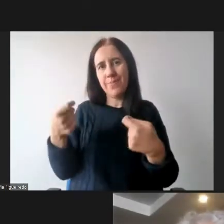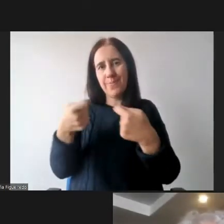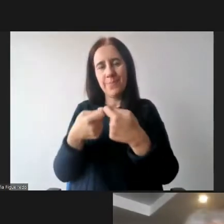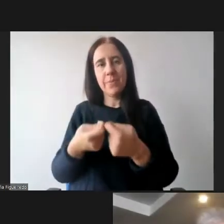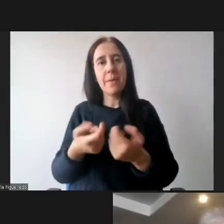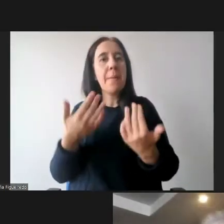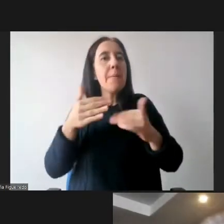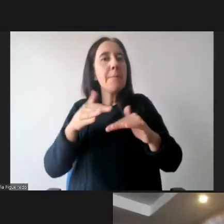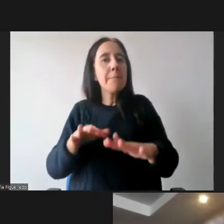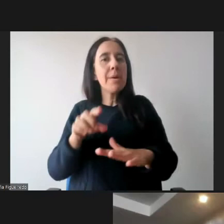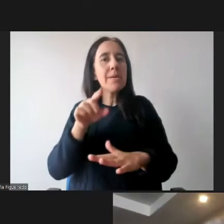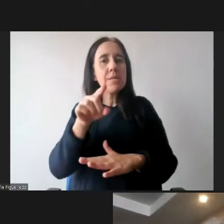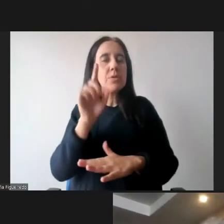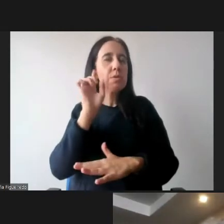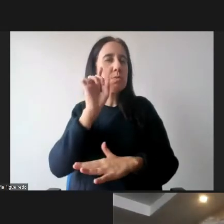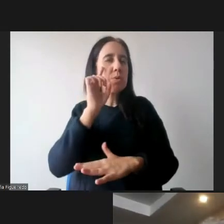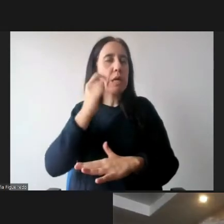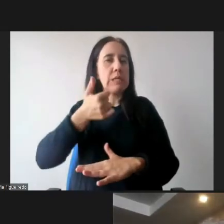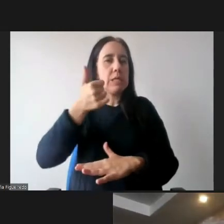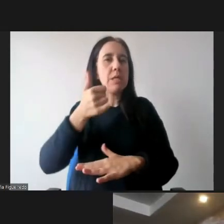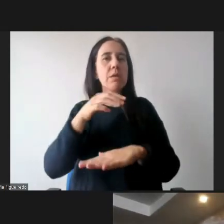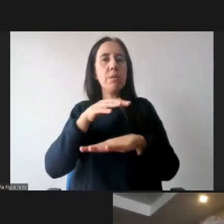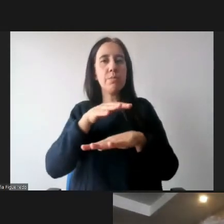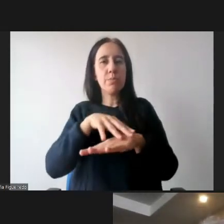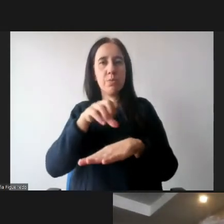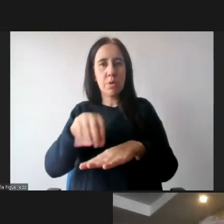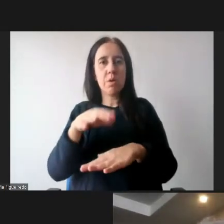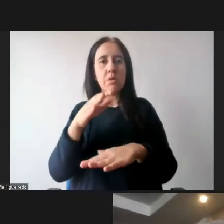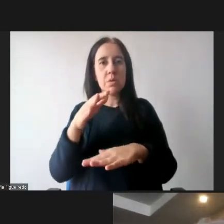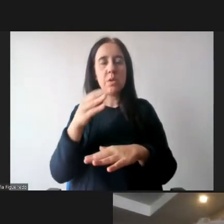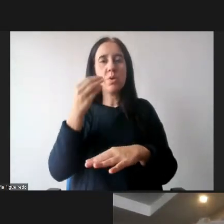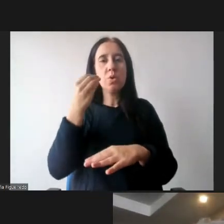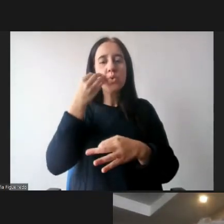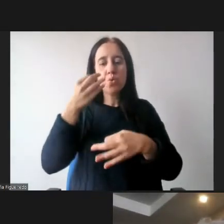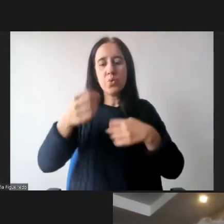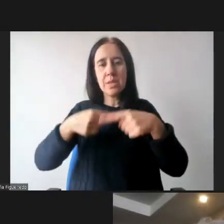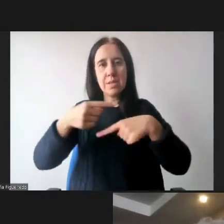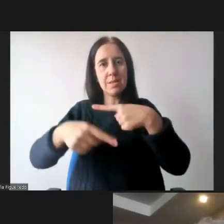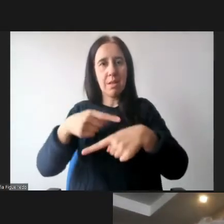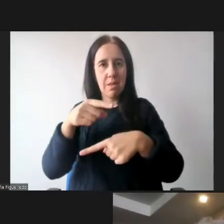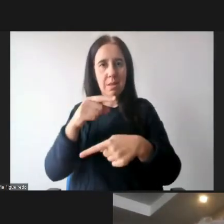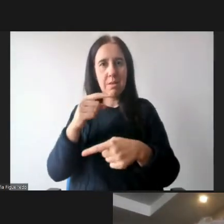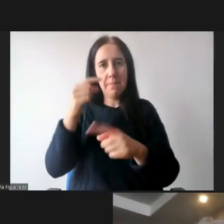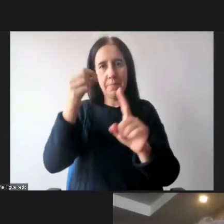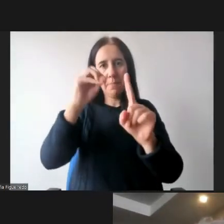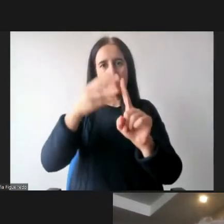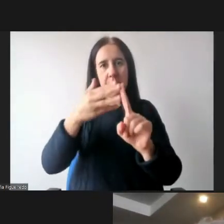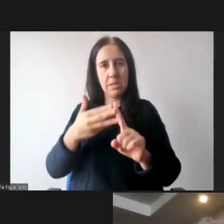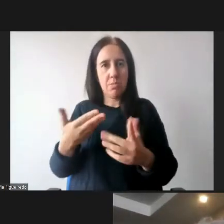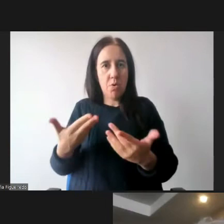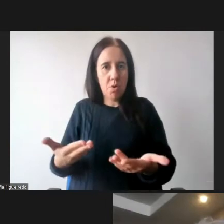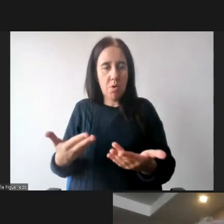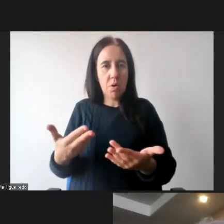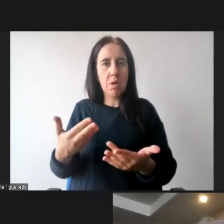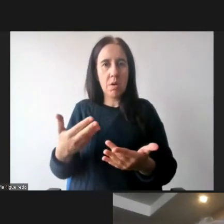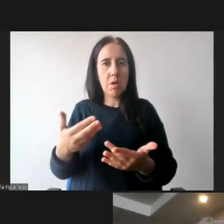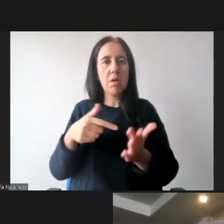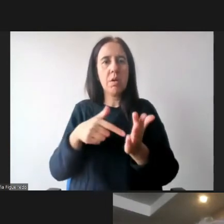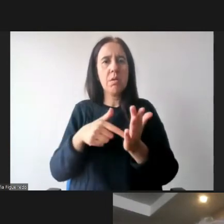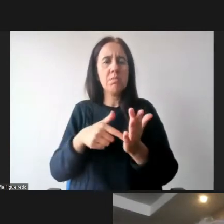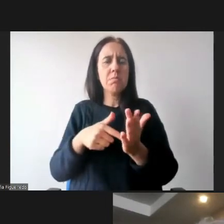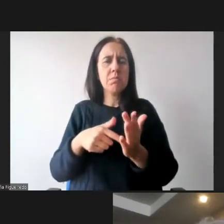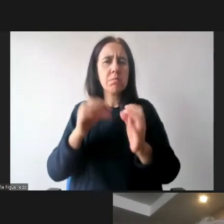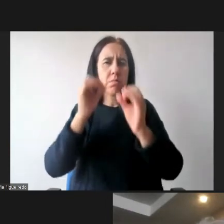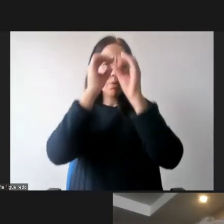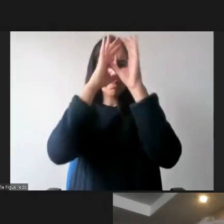especialmente importante, dada a abrangência que o princípio da juridicidade tem hoje em dia, remetendo aqui para uma ideia